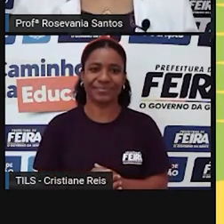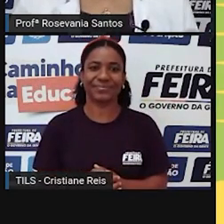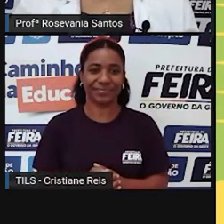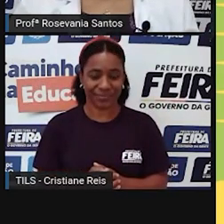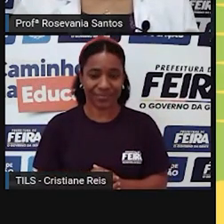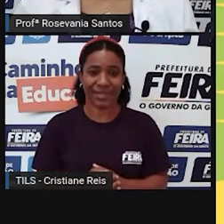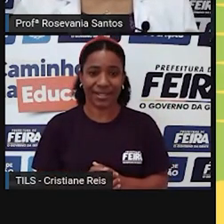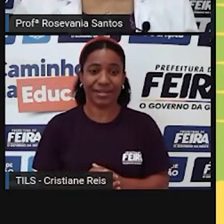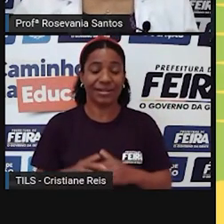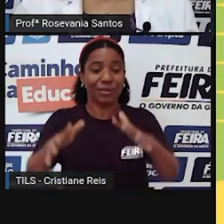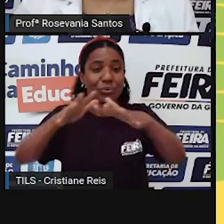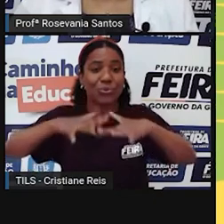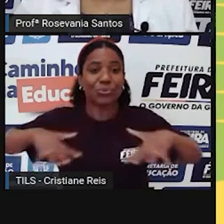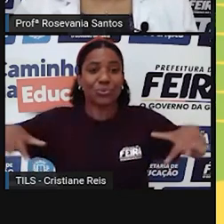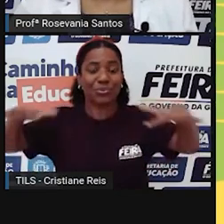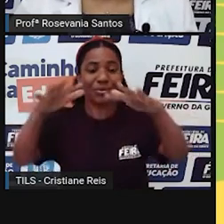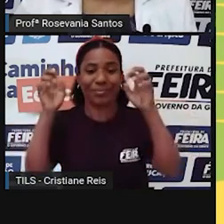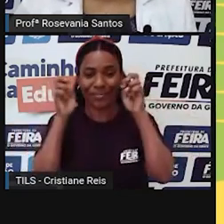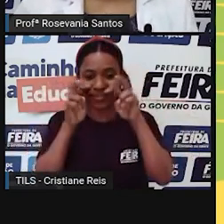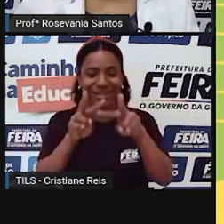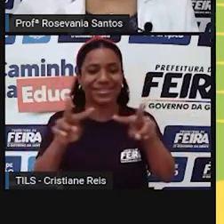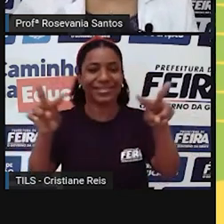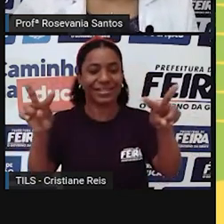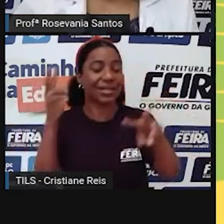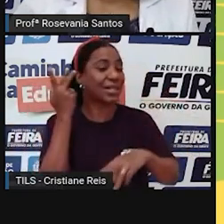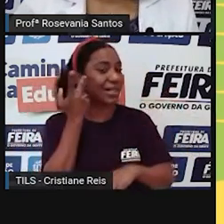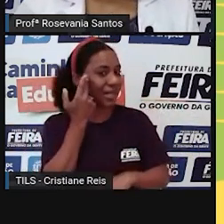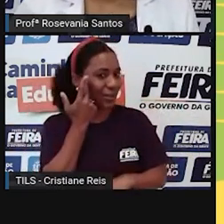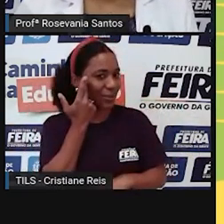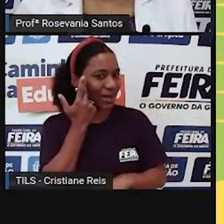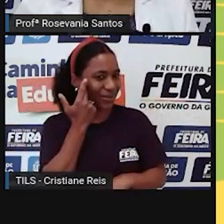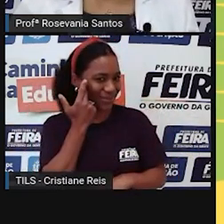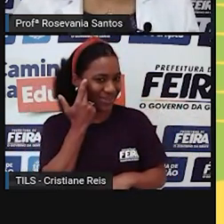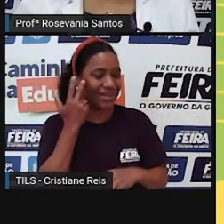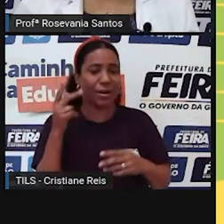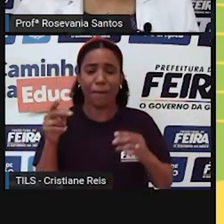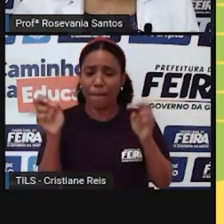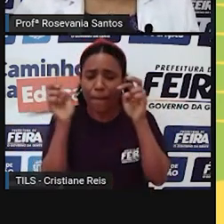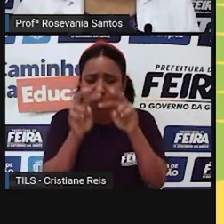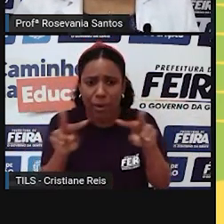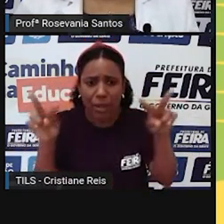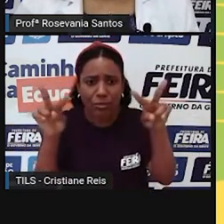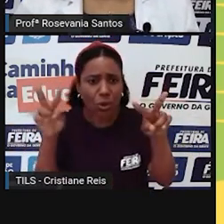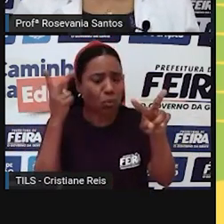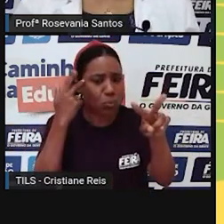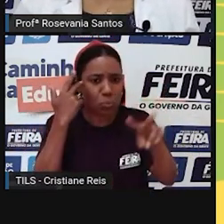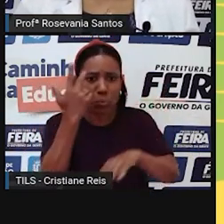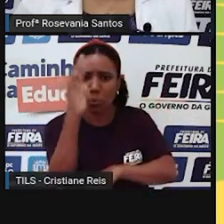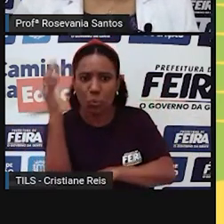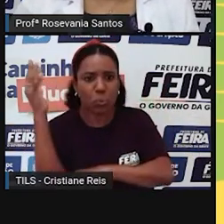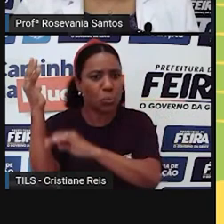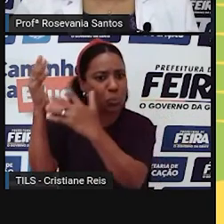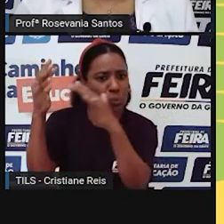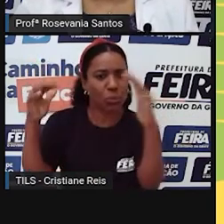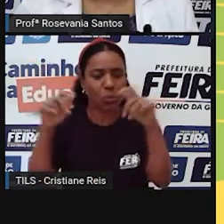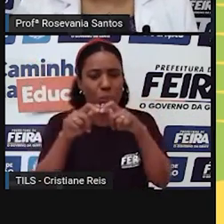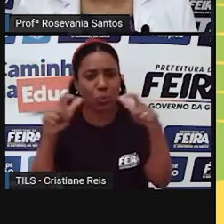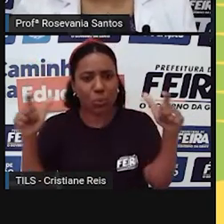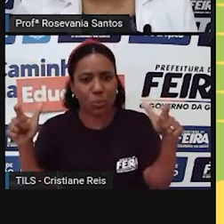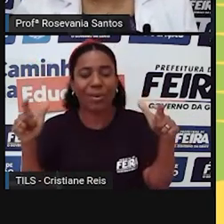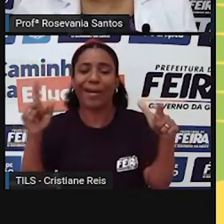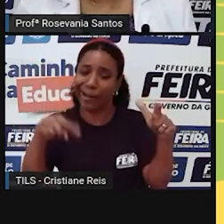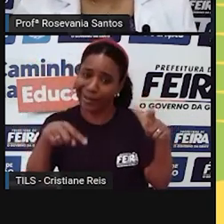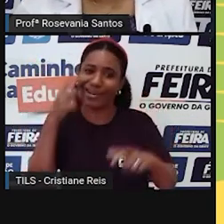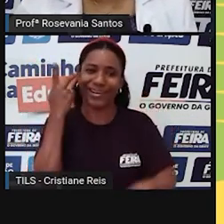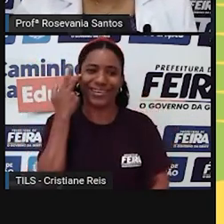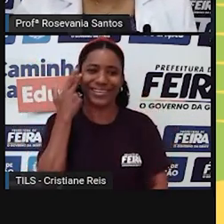naturais, nós chamamos, né, de paisagens naturais. E as paisagens, elas vão sendo